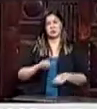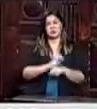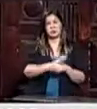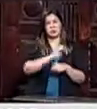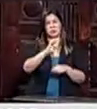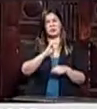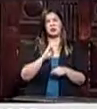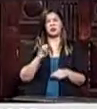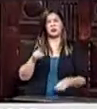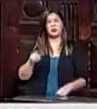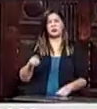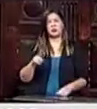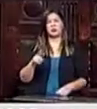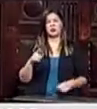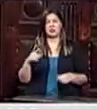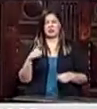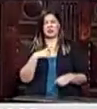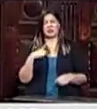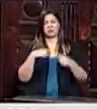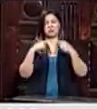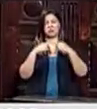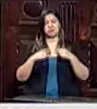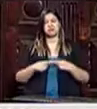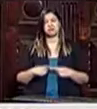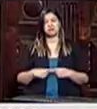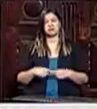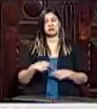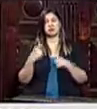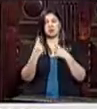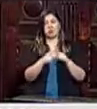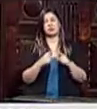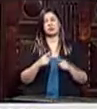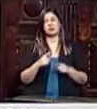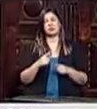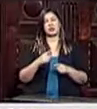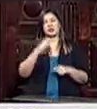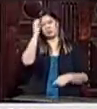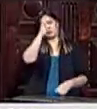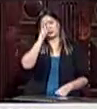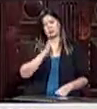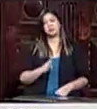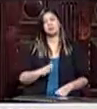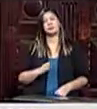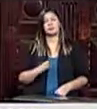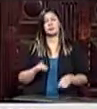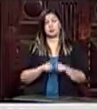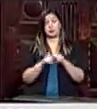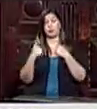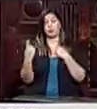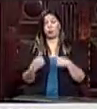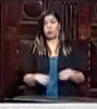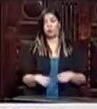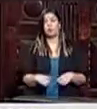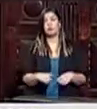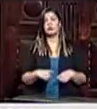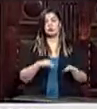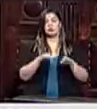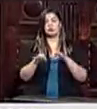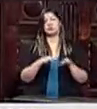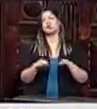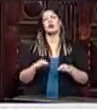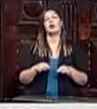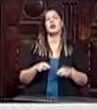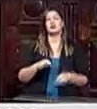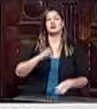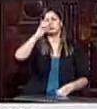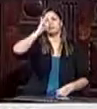com o projeto do Temer e que só infelicita o povo brasileiro, contra o projeto capitaneado lá no governo Fernando